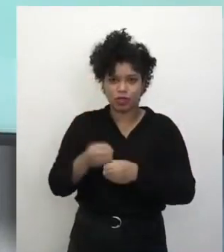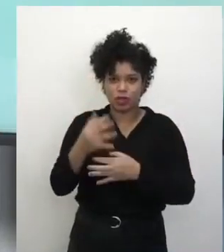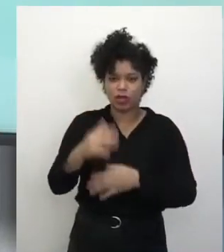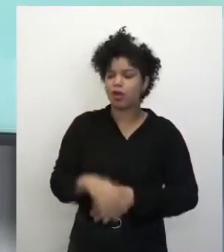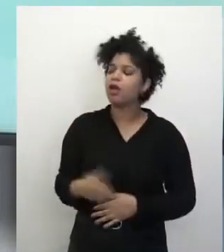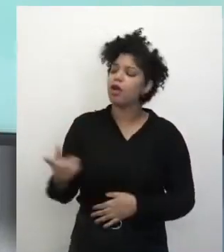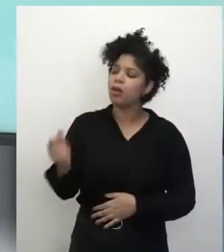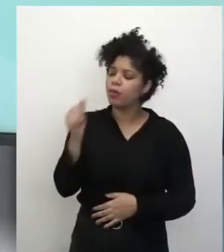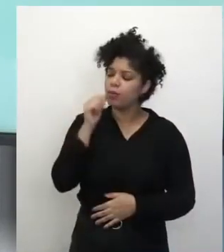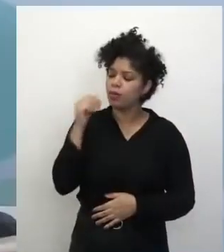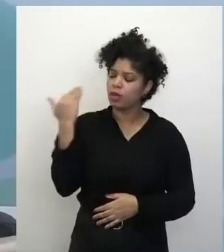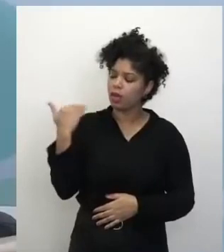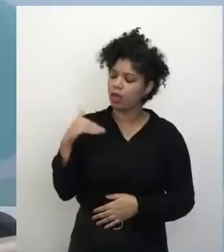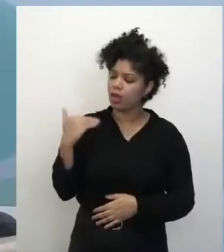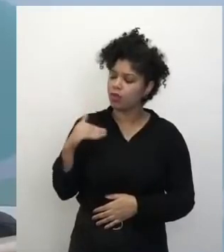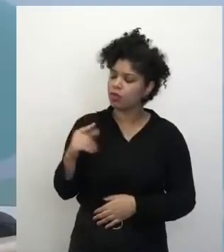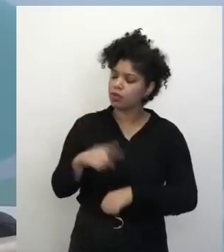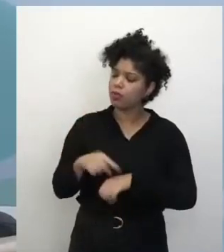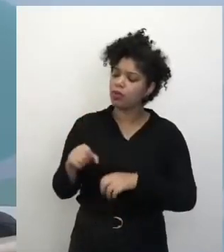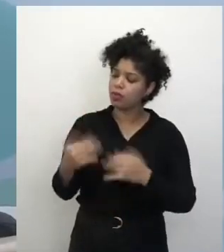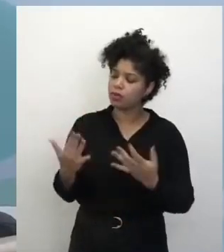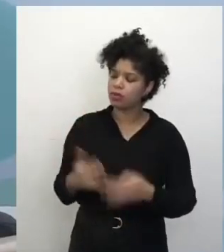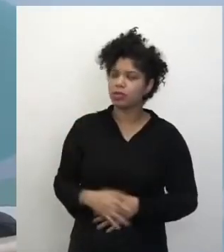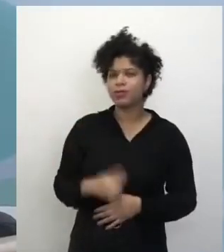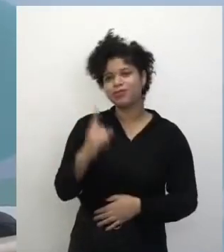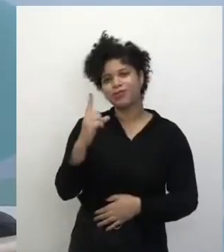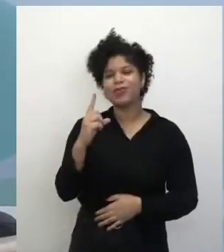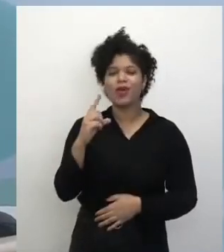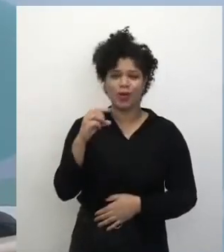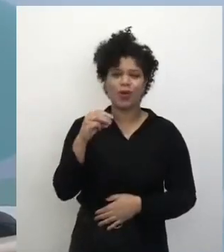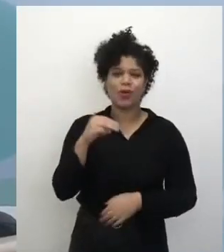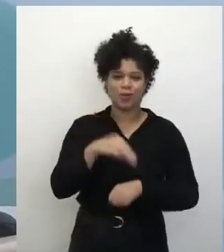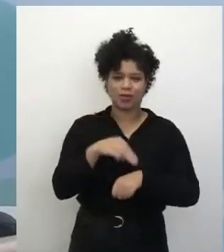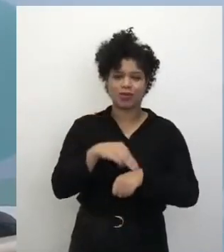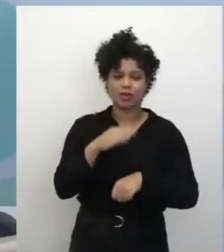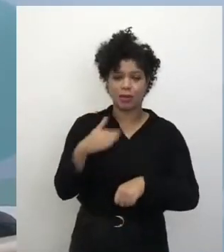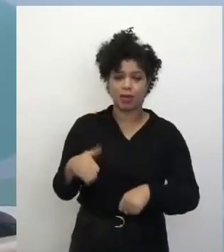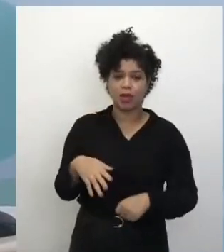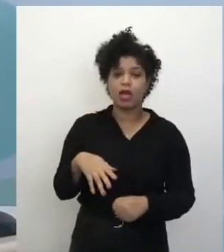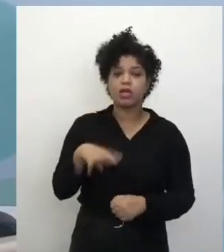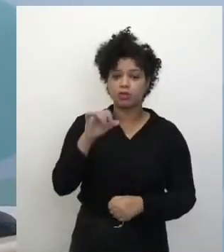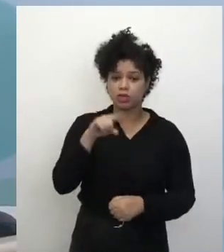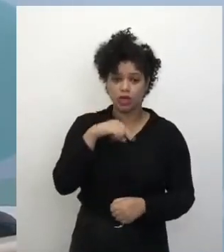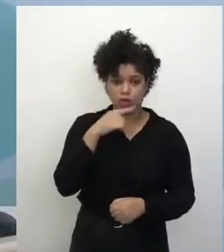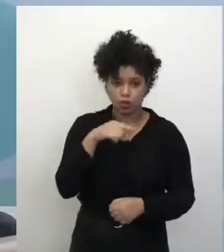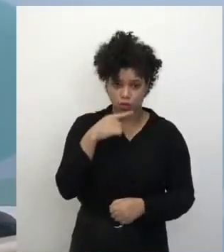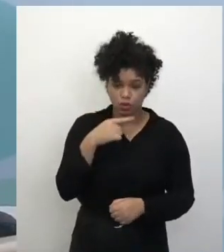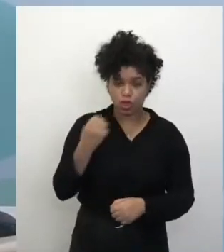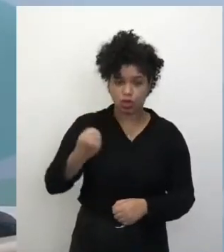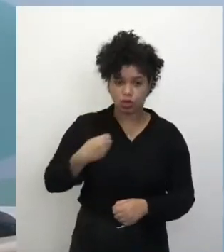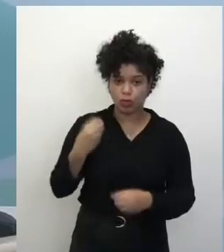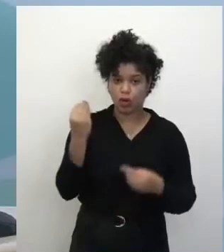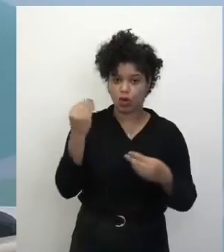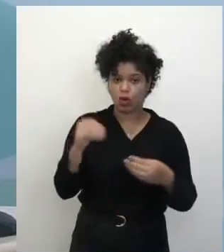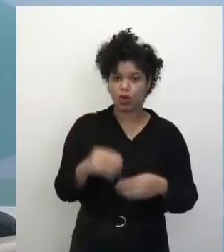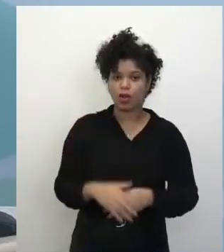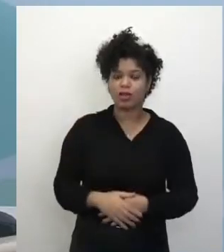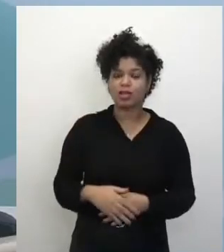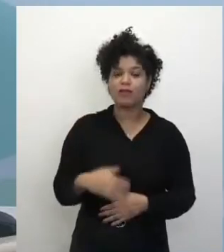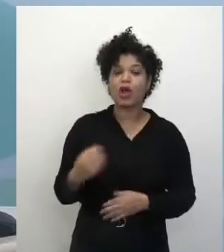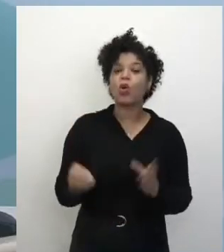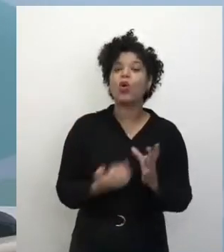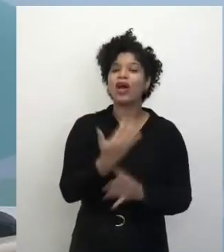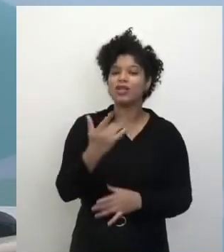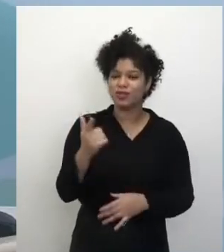Professora Inês, quanto tempo? Professora Roberta, eles terão 1 minuto e meio. E, de repente, se você não conseguir escrever o número, coloca quantos